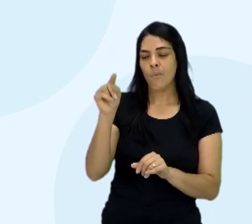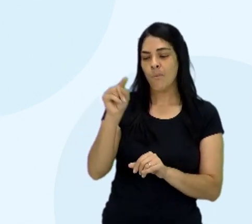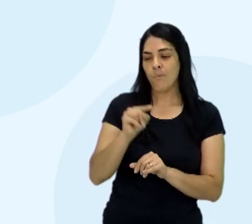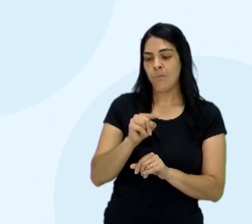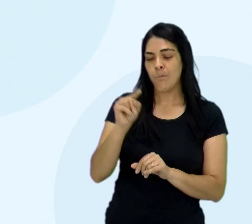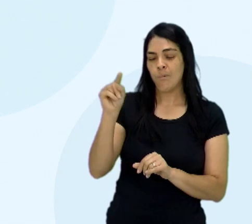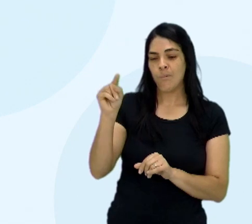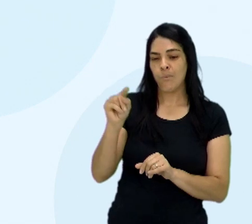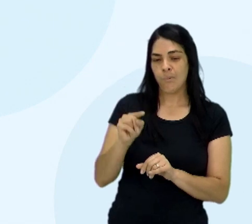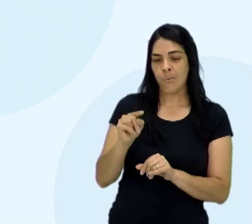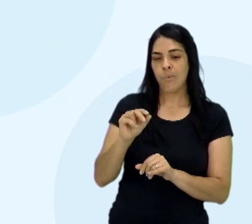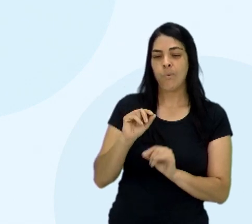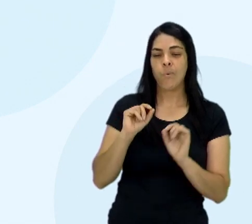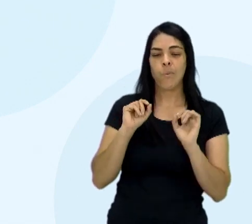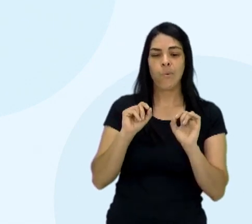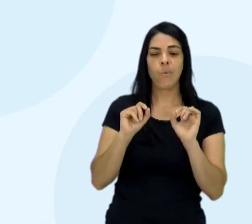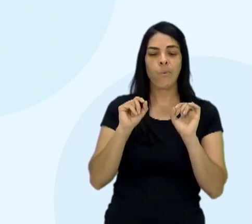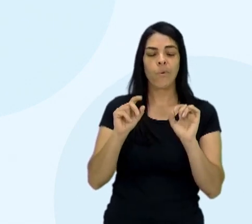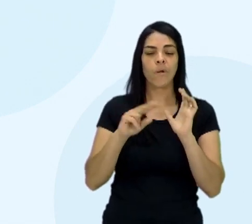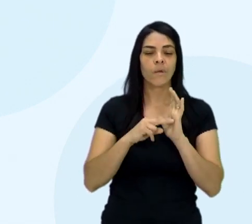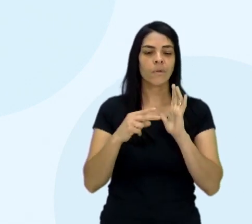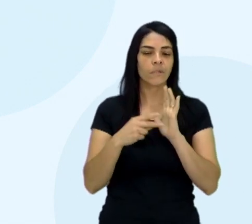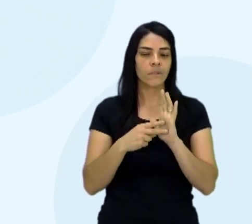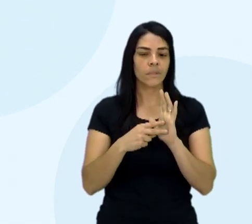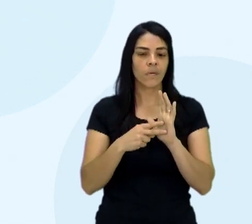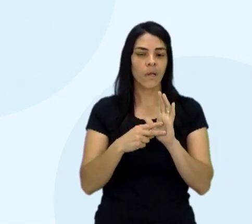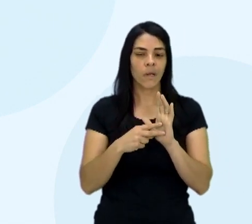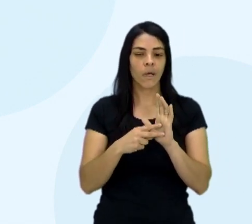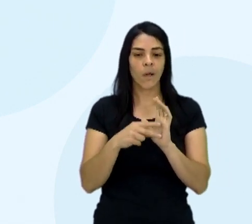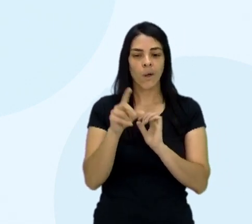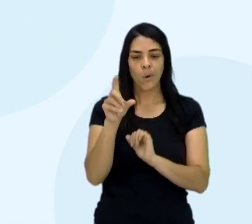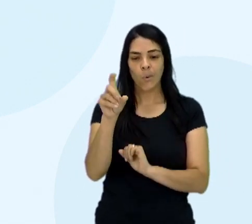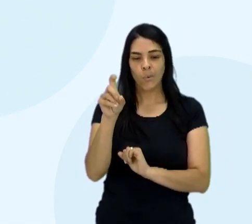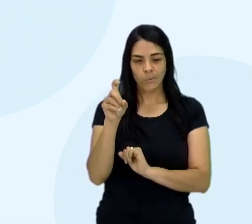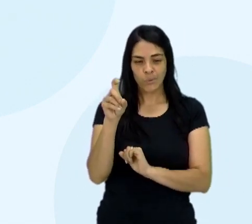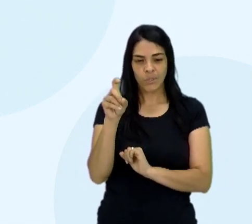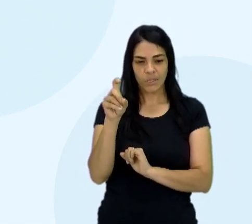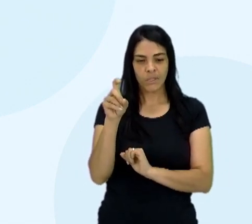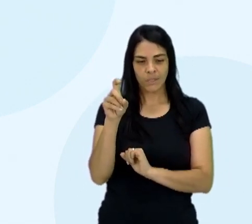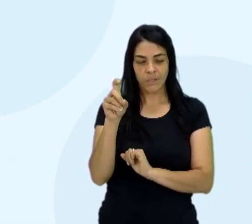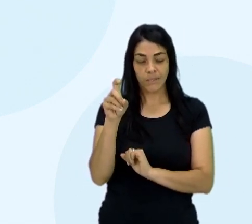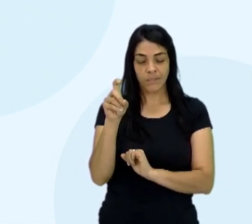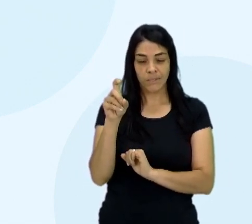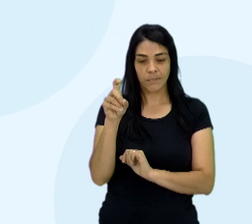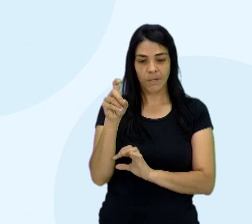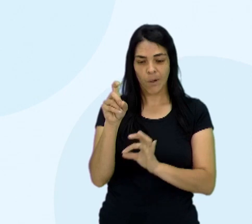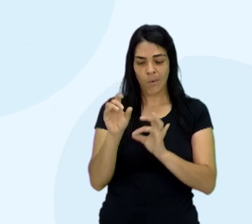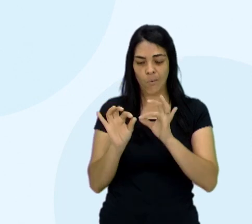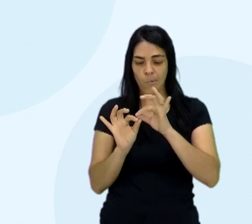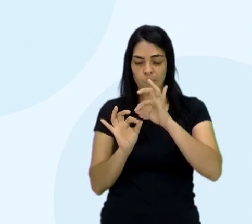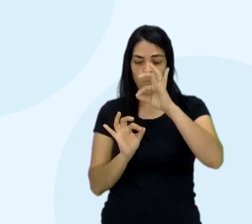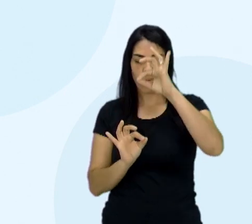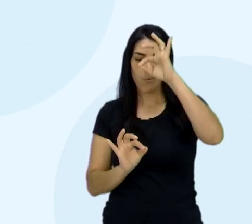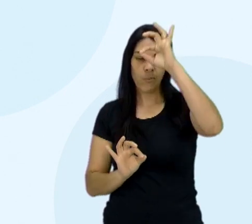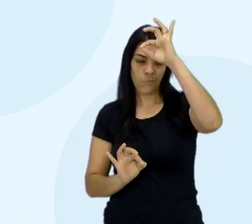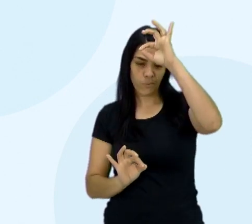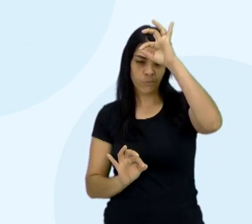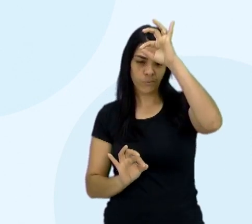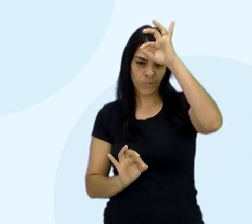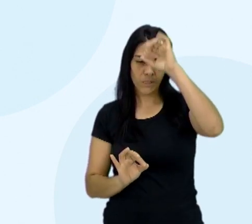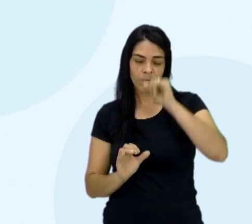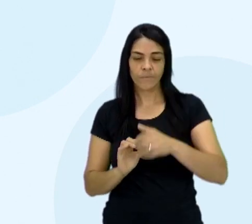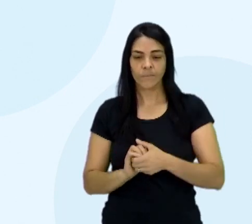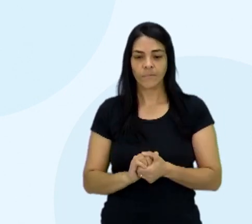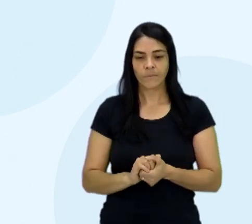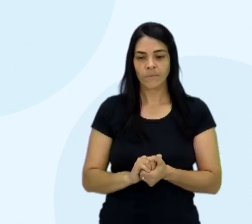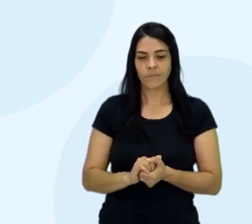transversais, então, ó, veja quem é o x, ó. Este tamanho aqui, por exemplo, a alturinha, né, se eu quisesse representar,